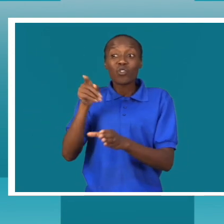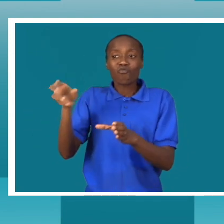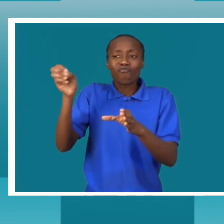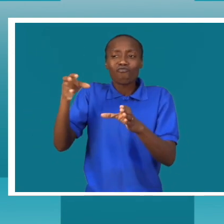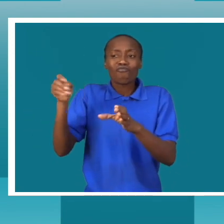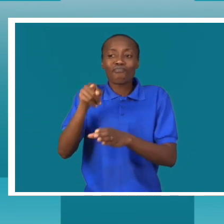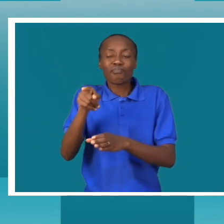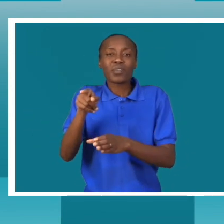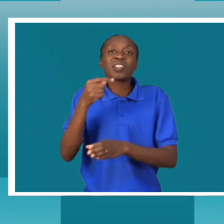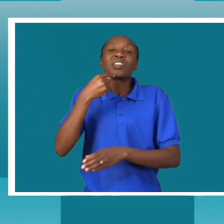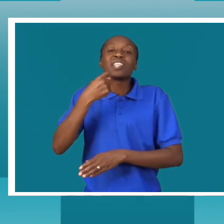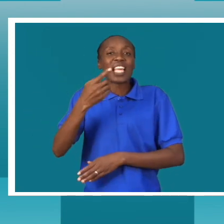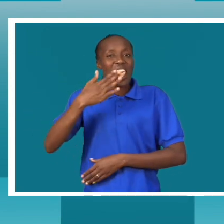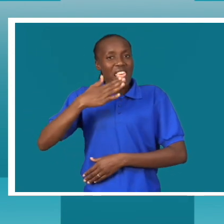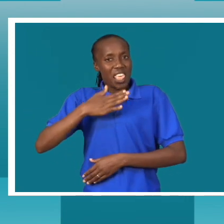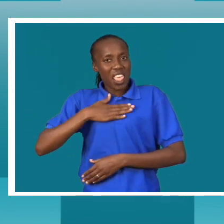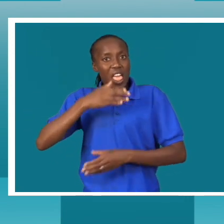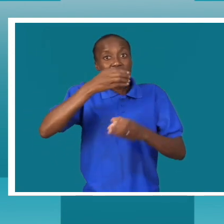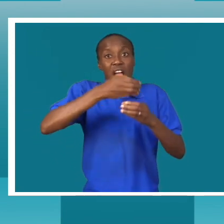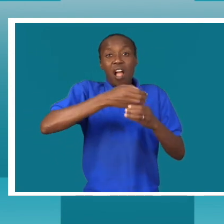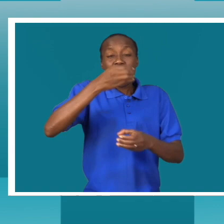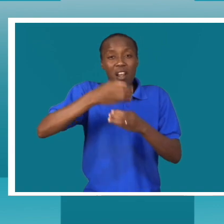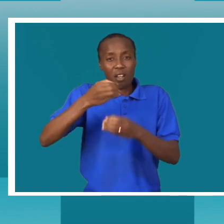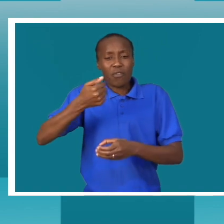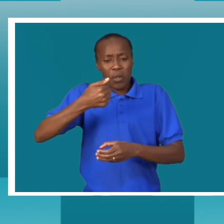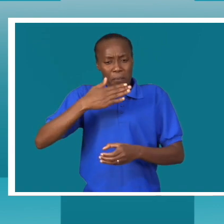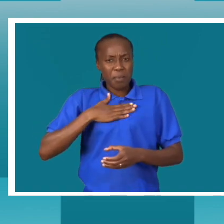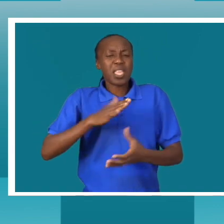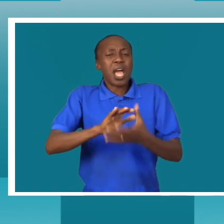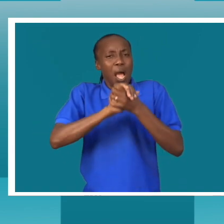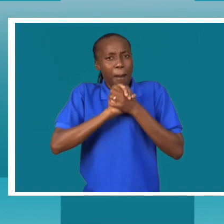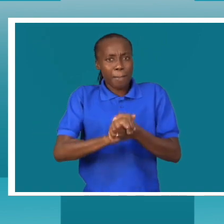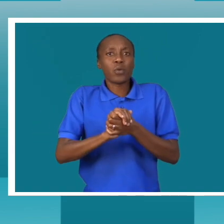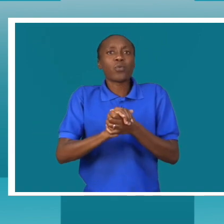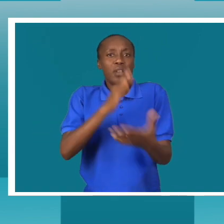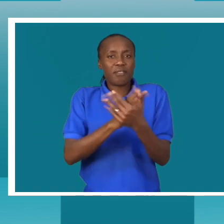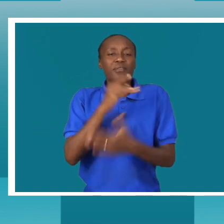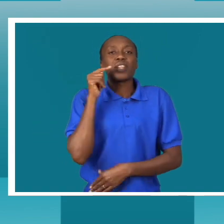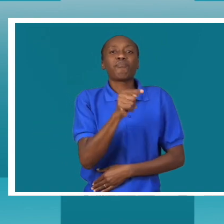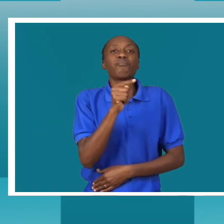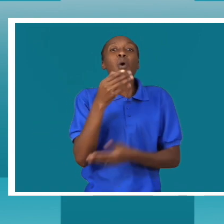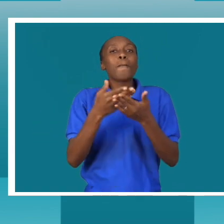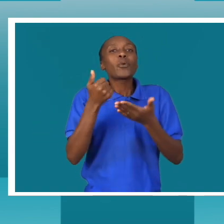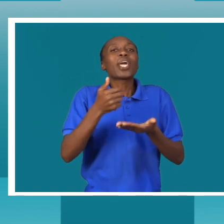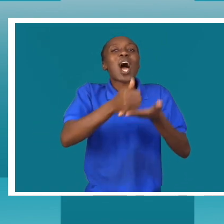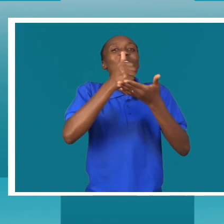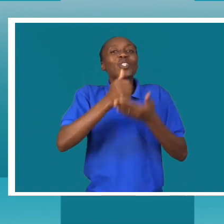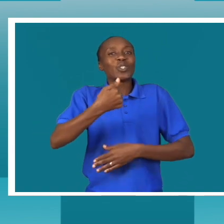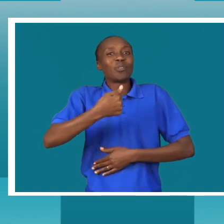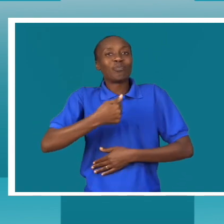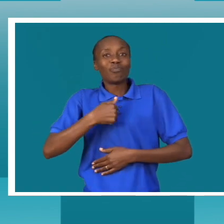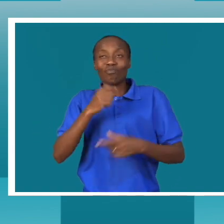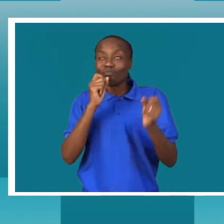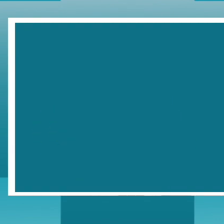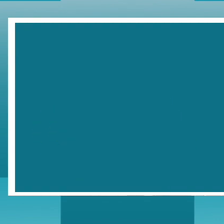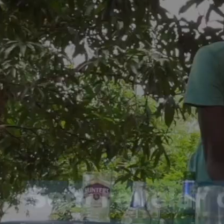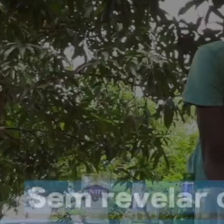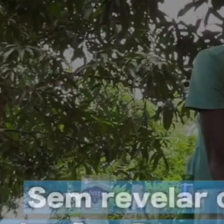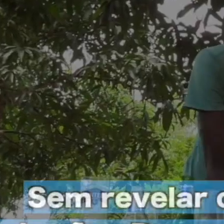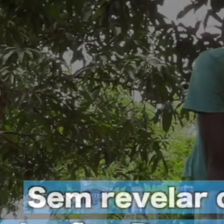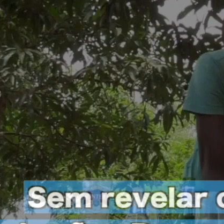amigo das garrafas porque sempre que e as vejo trio uma idéia